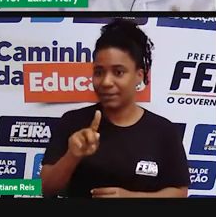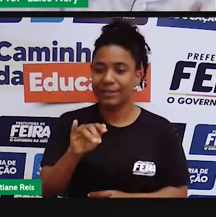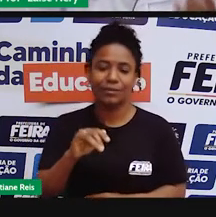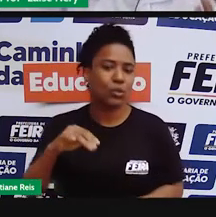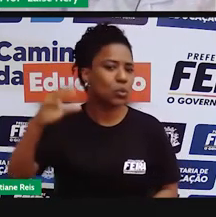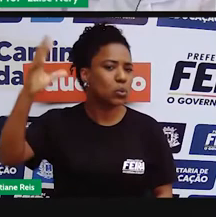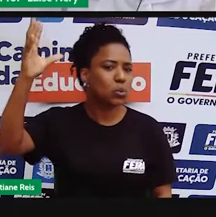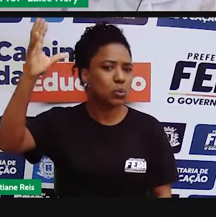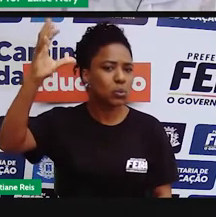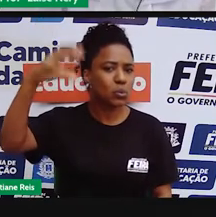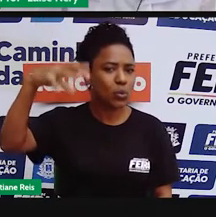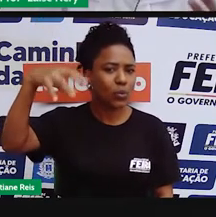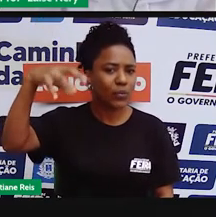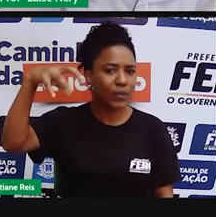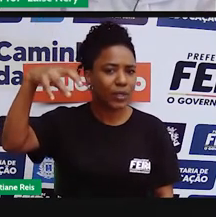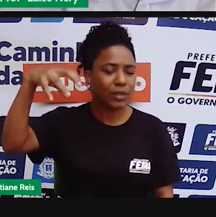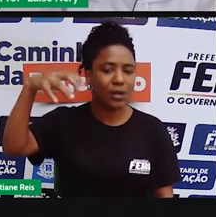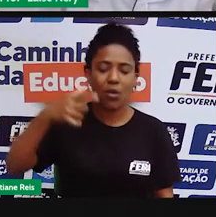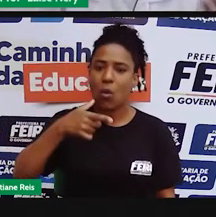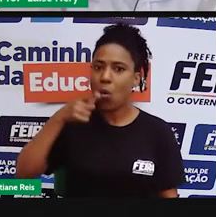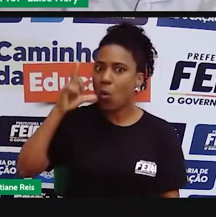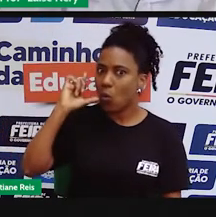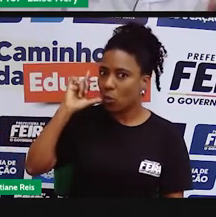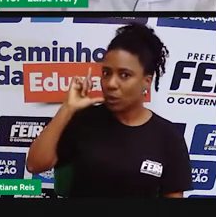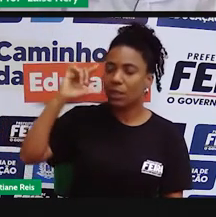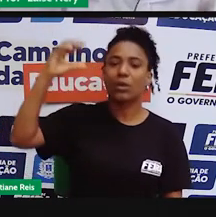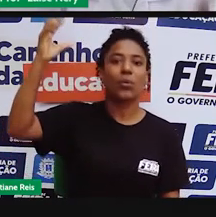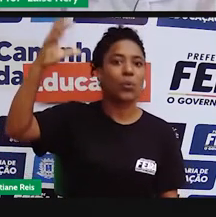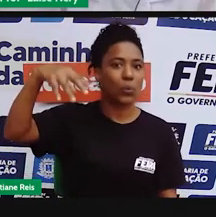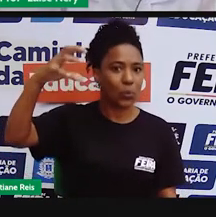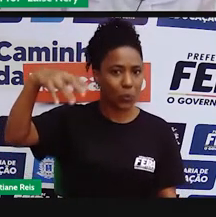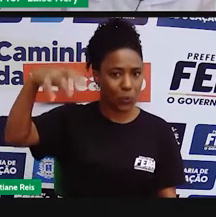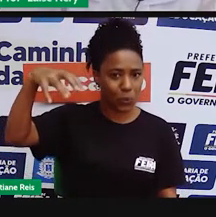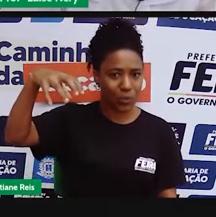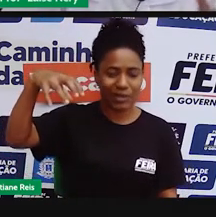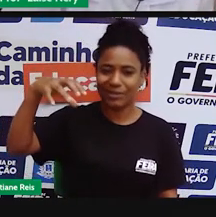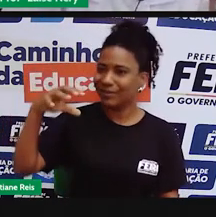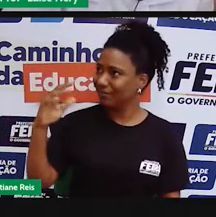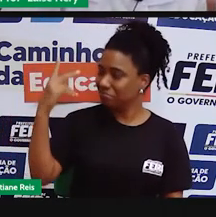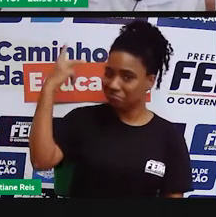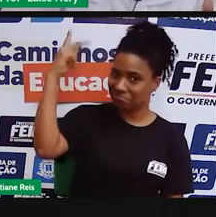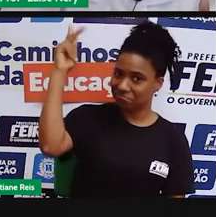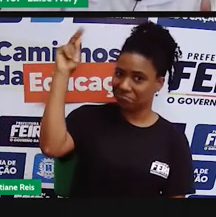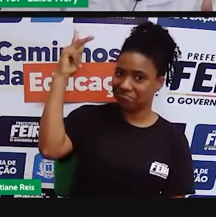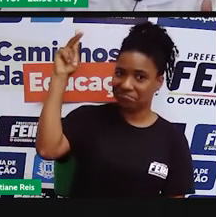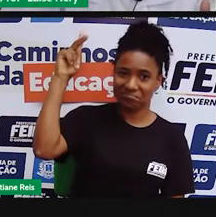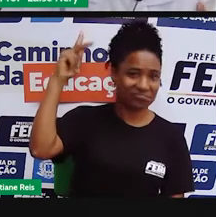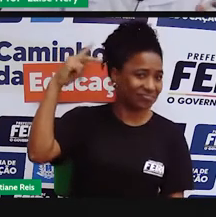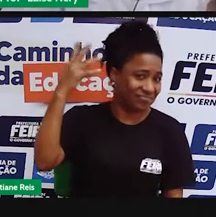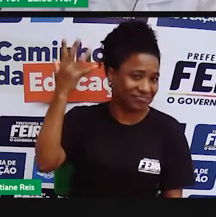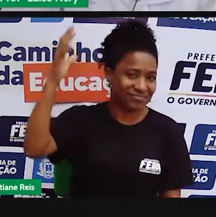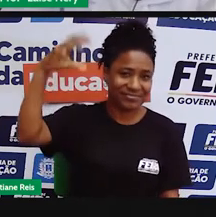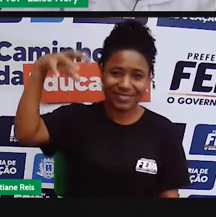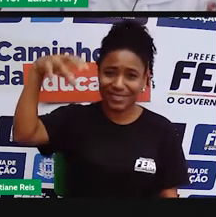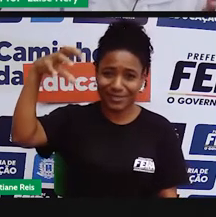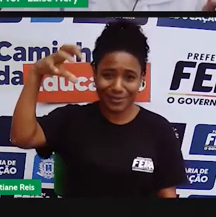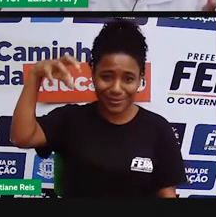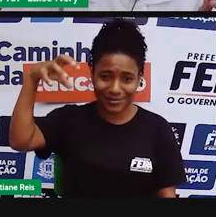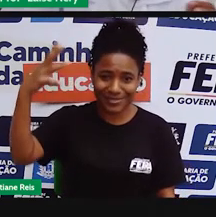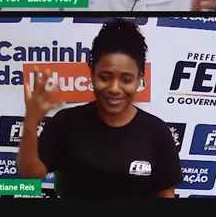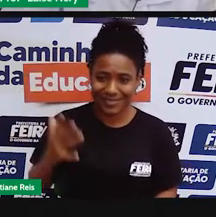Quando eu digo choveu ontem, eu não preciso dizer que alguém choveu. Simplesmente choveu, é um fenômeno da natureza.